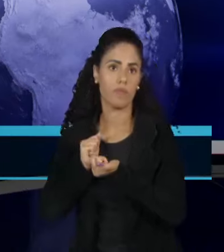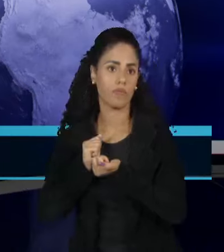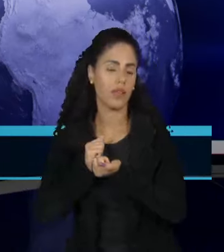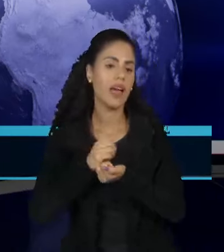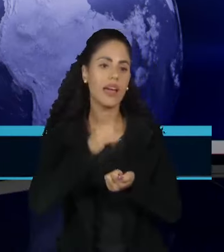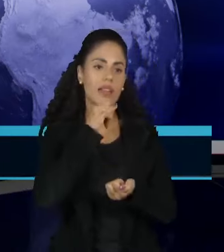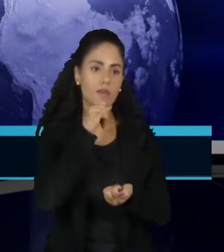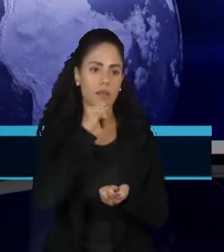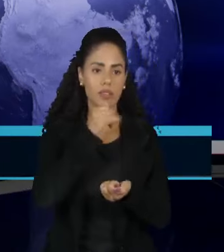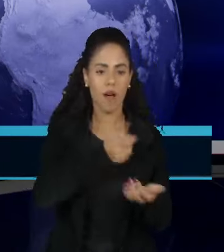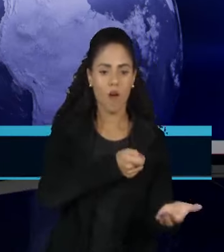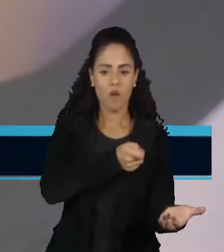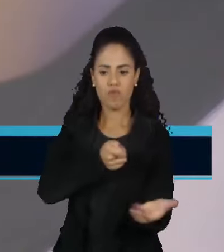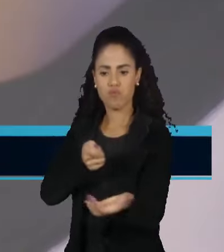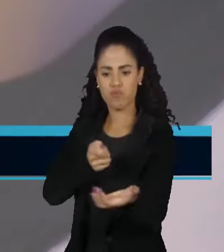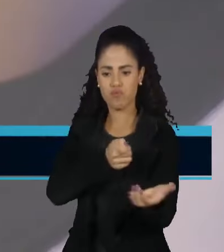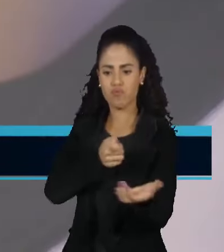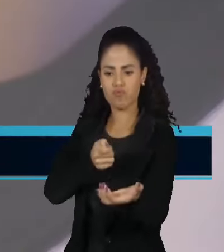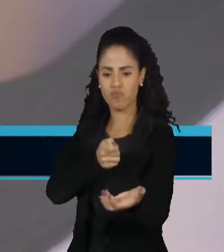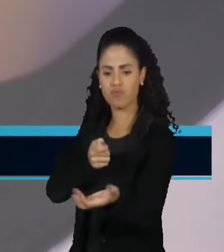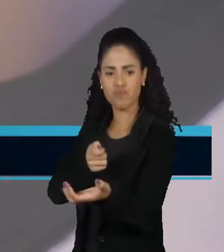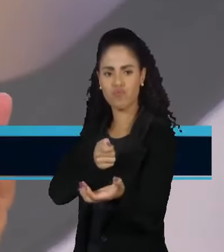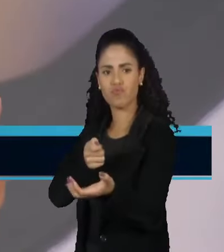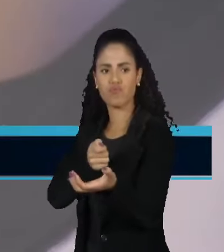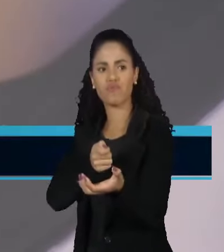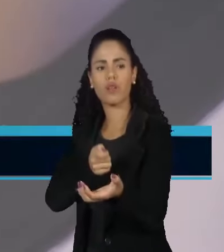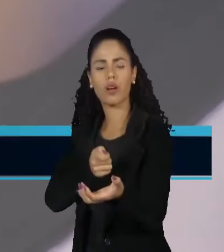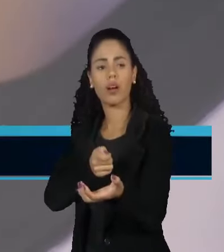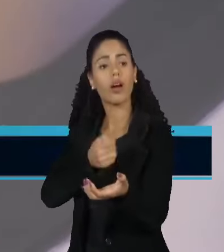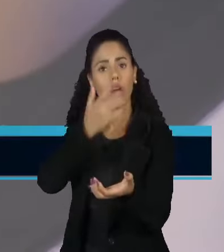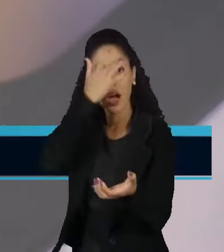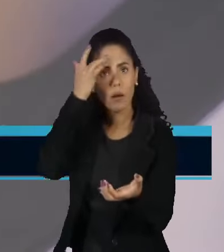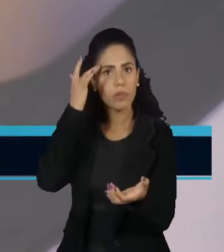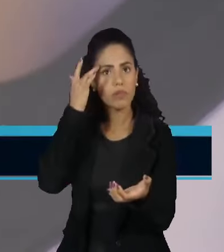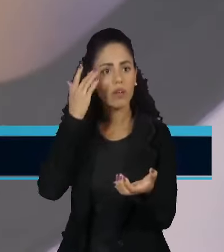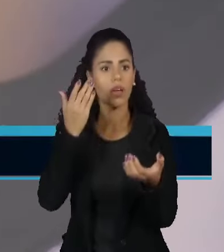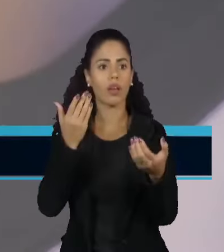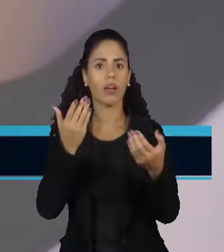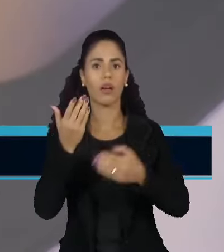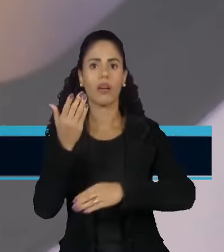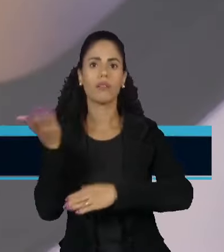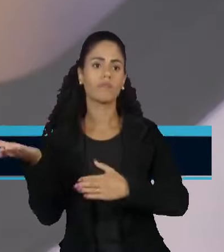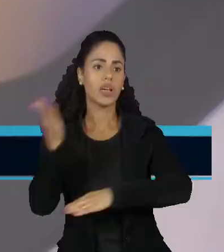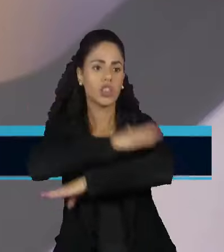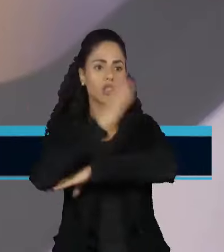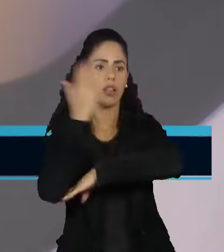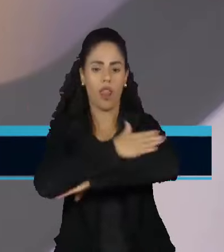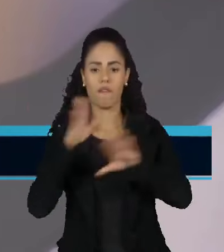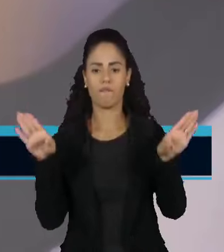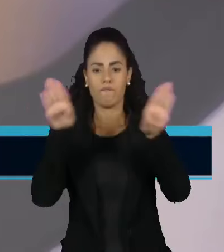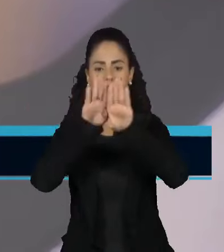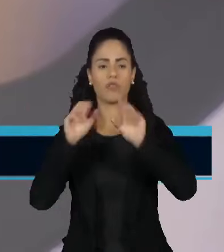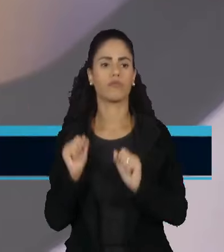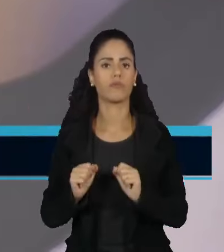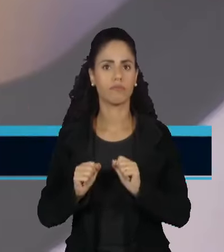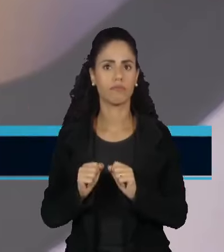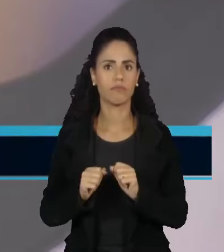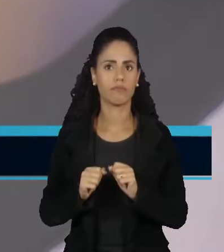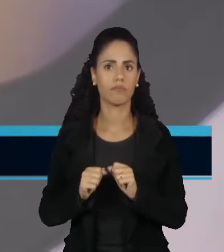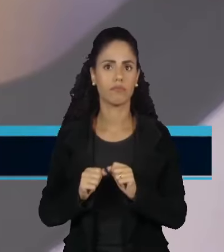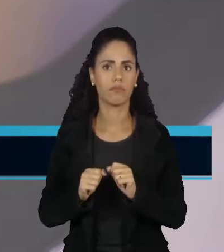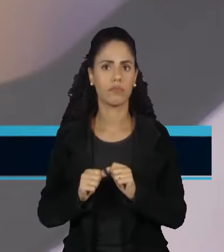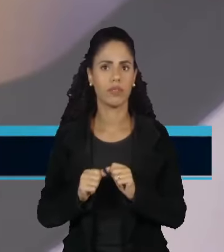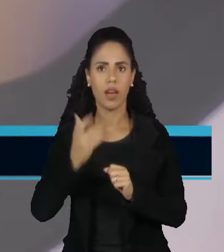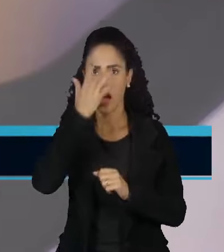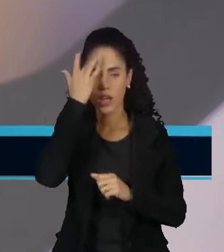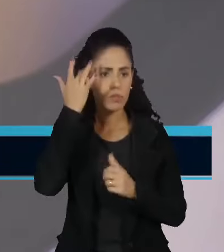com fumacê ali, o que você faz? A pessoa aqui fecha a janela. Porque ninguém gosta